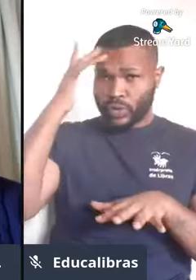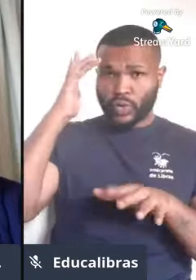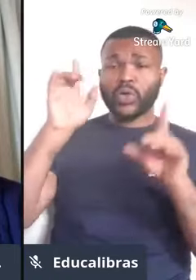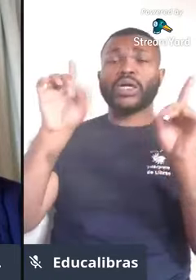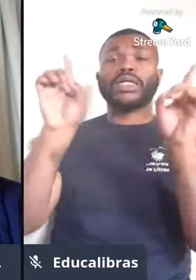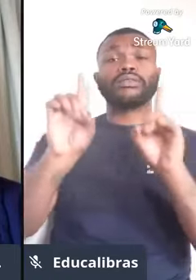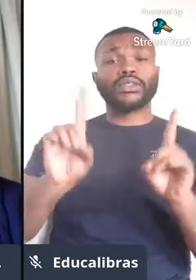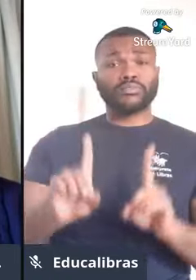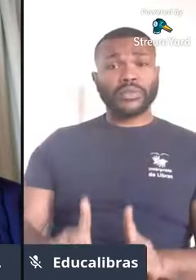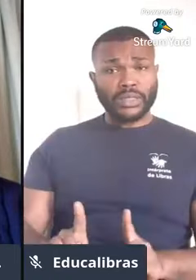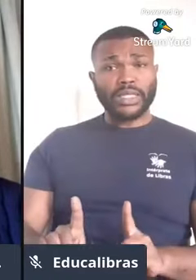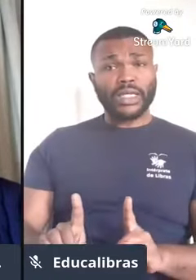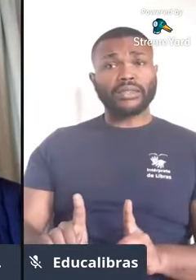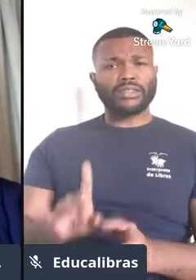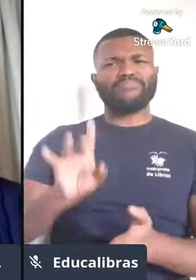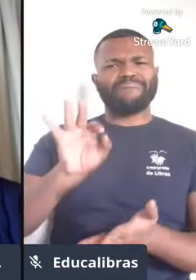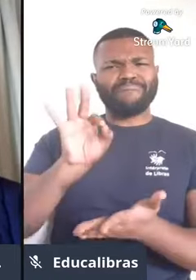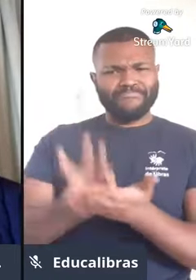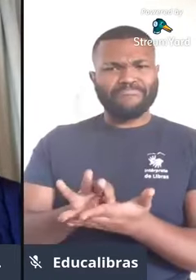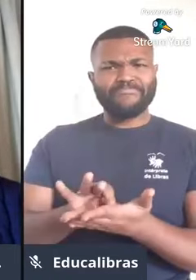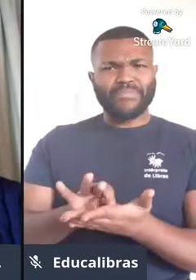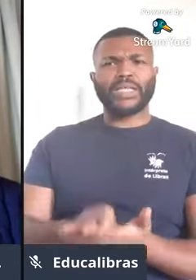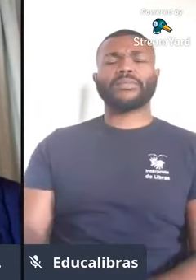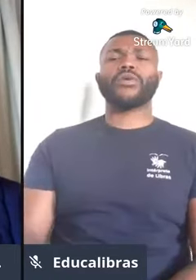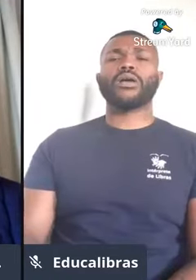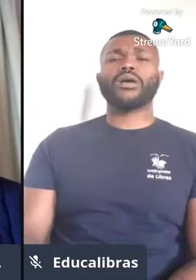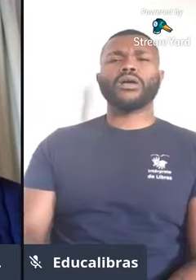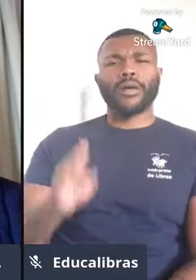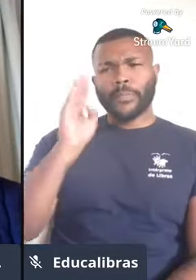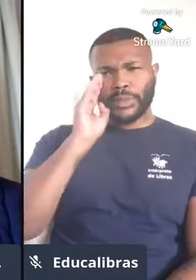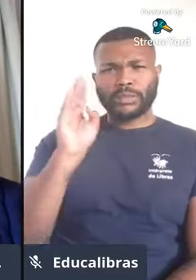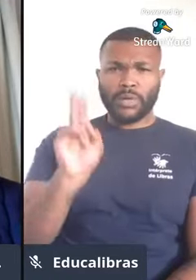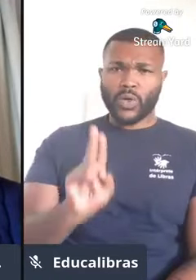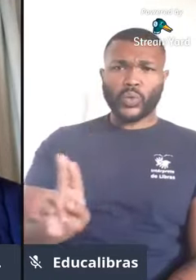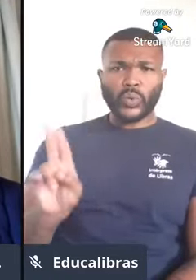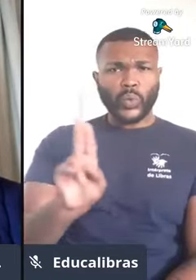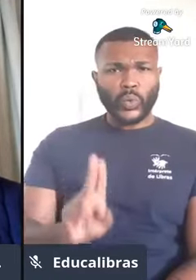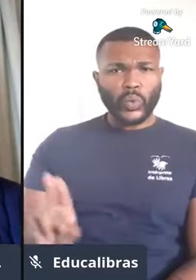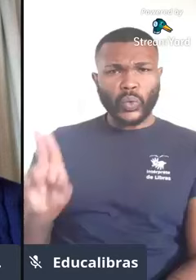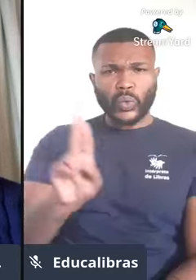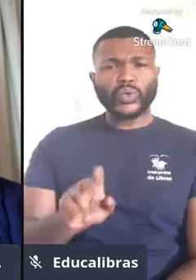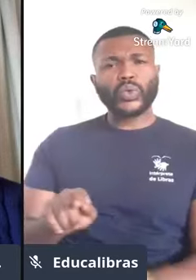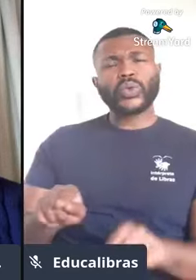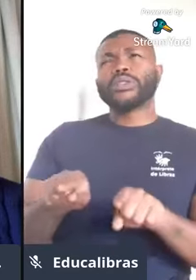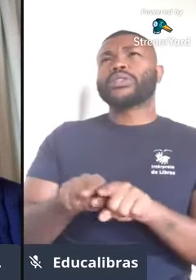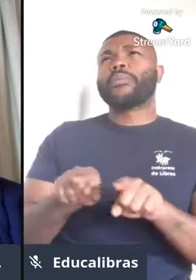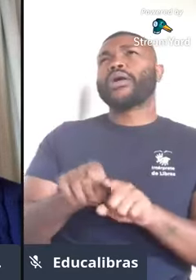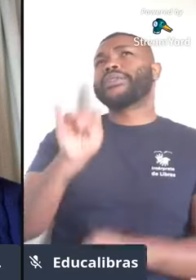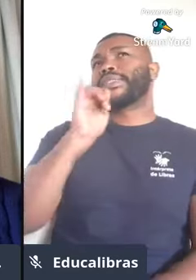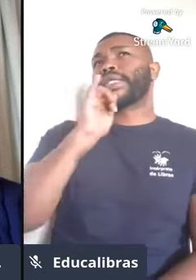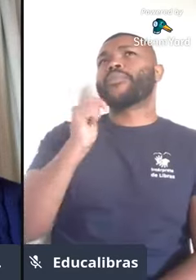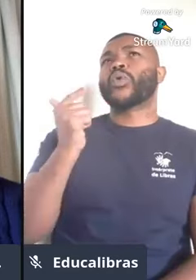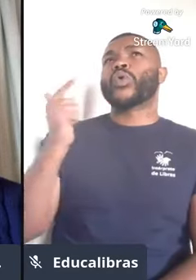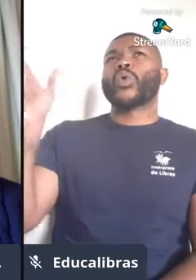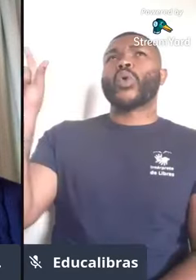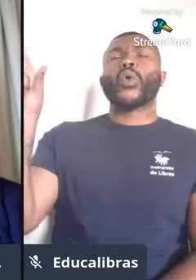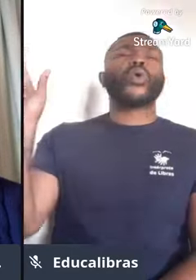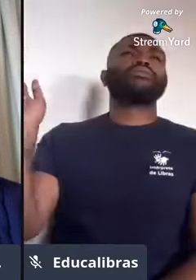forma efetiva. É a principal ferramenta. As outras questões são, vamos